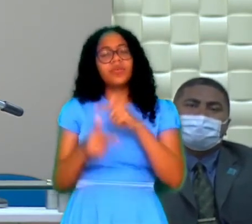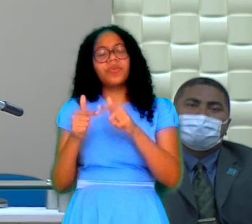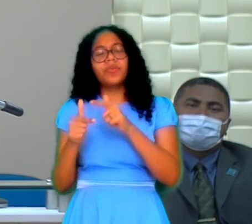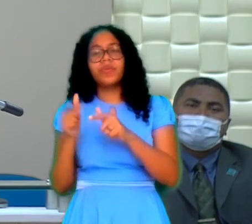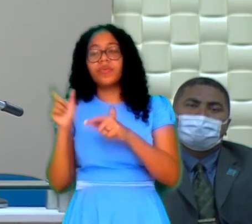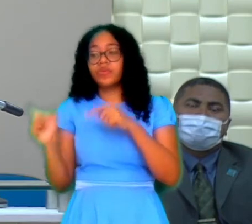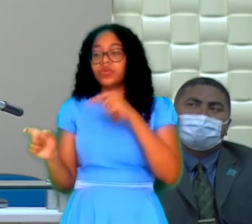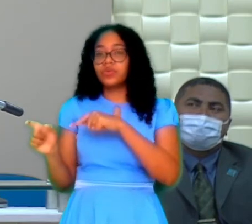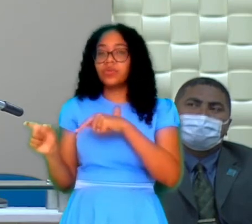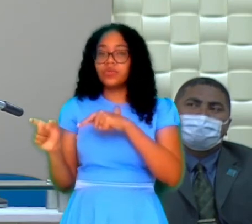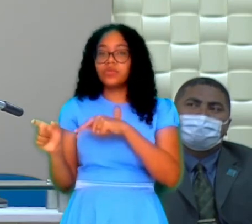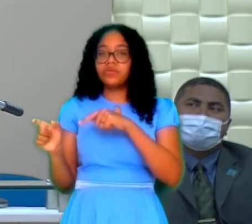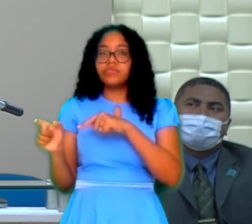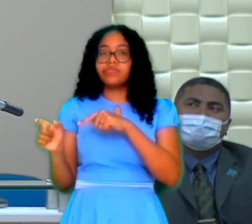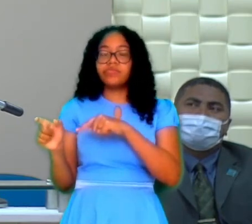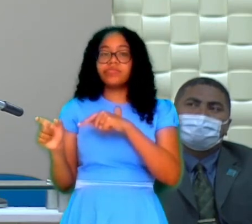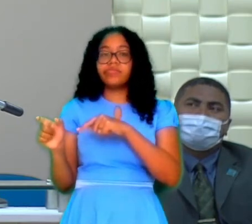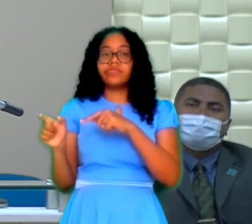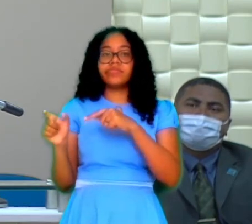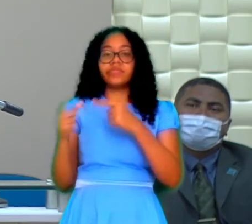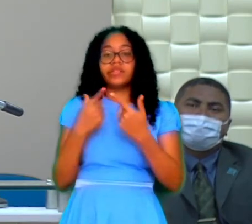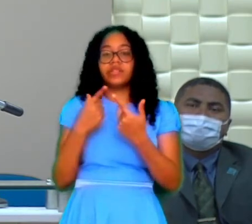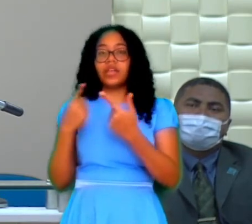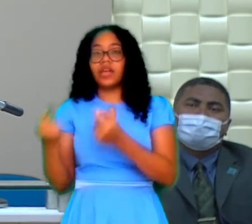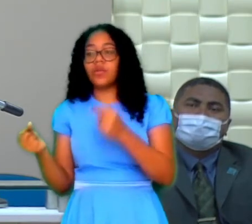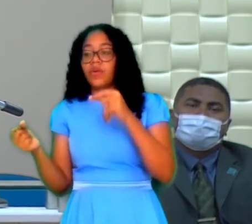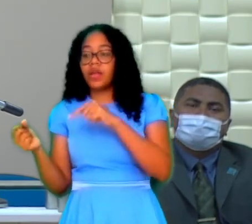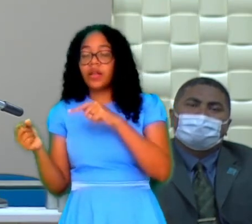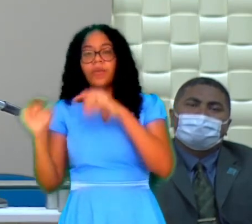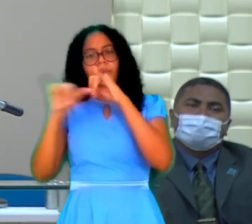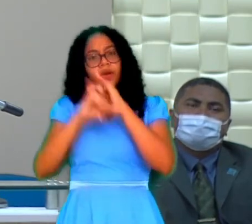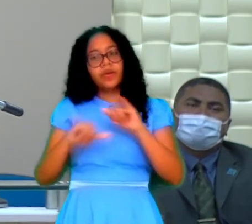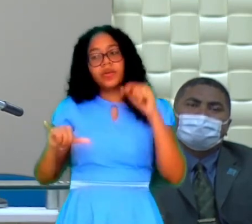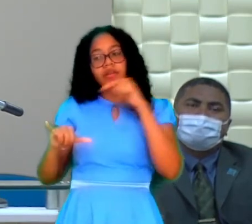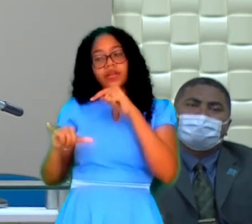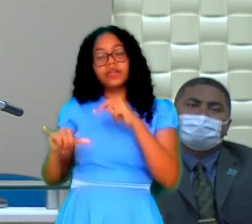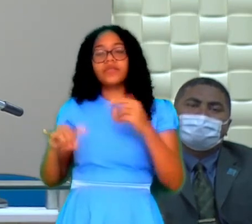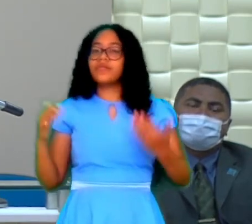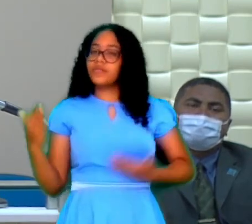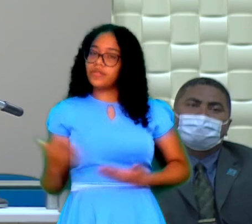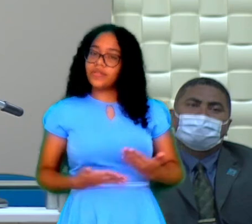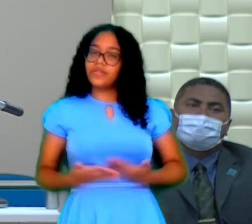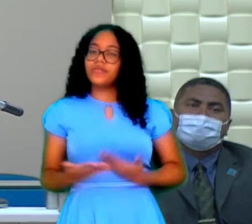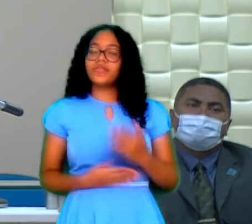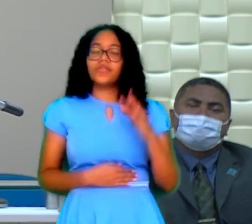sei, é que eu não me jogo daqui. Eu não me mato.